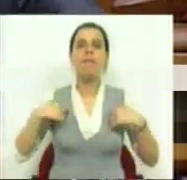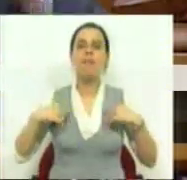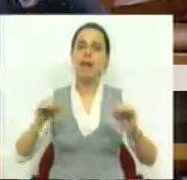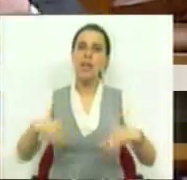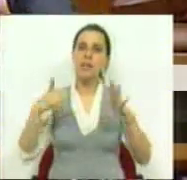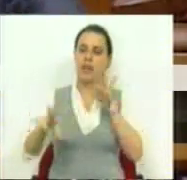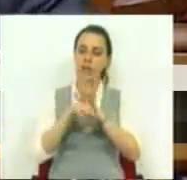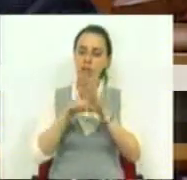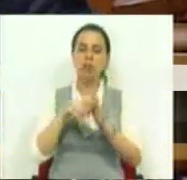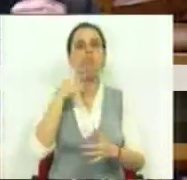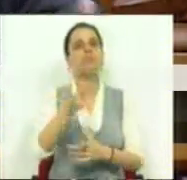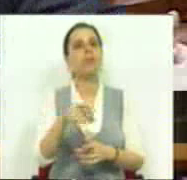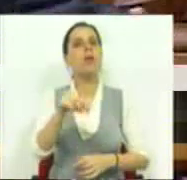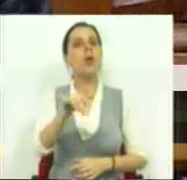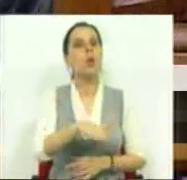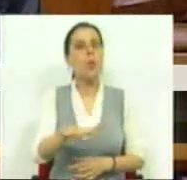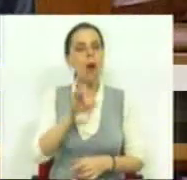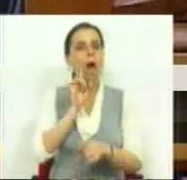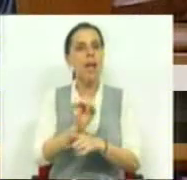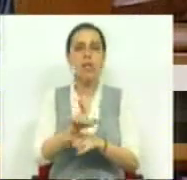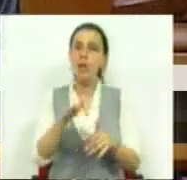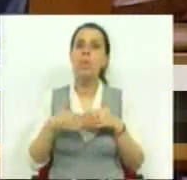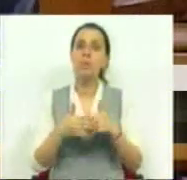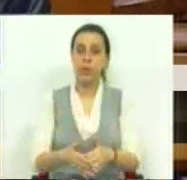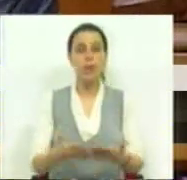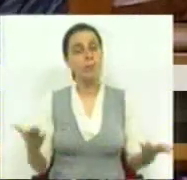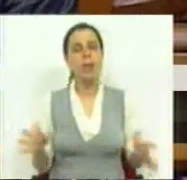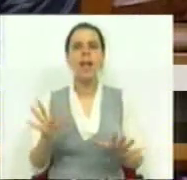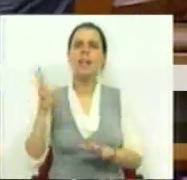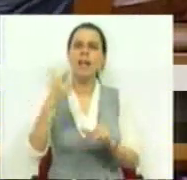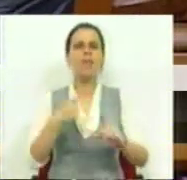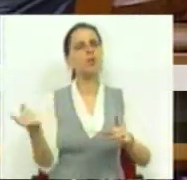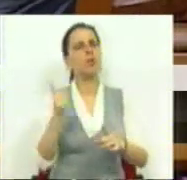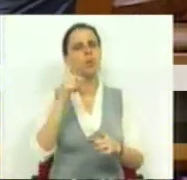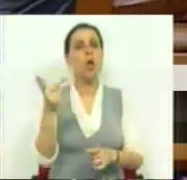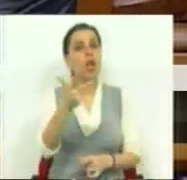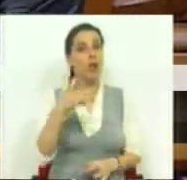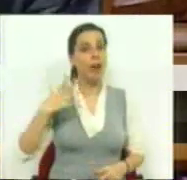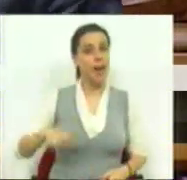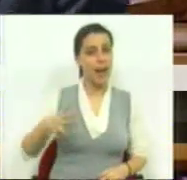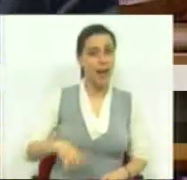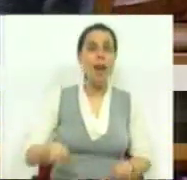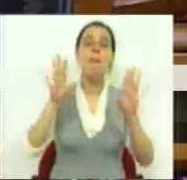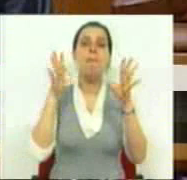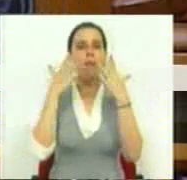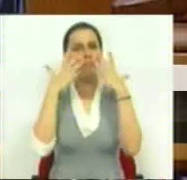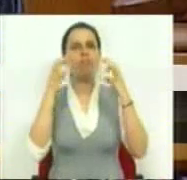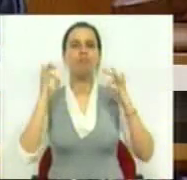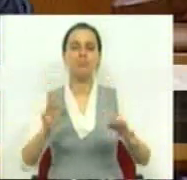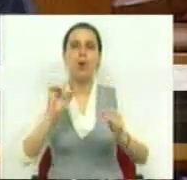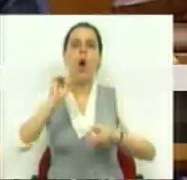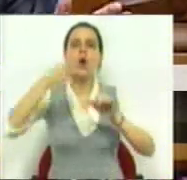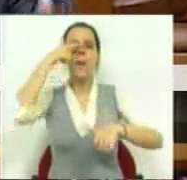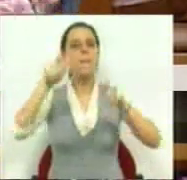iniciativa legislativa e de referendo local em relação a este processo. Talvez não seja o que a Troika quer, mas é visivelmente aquilo